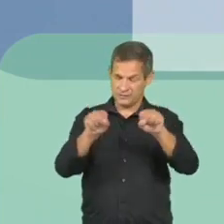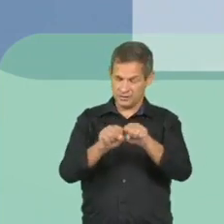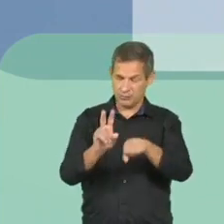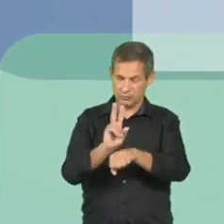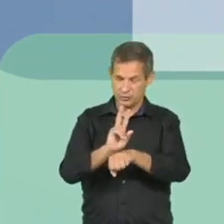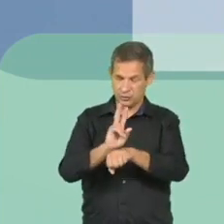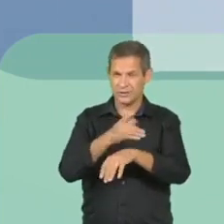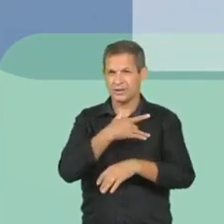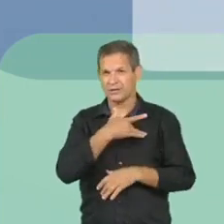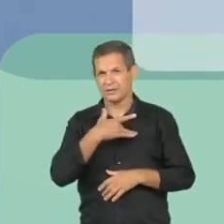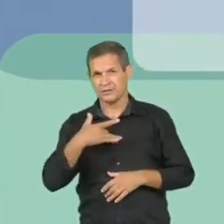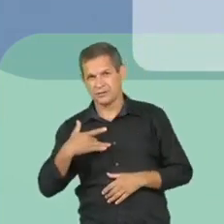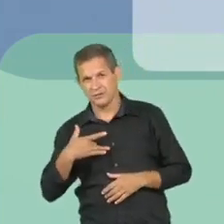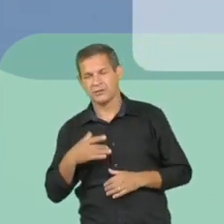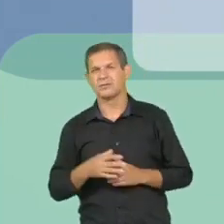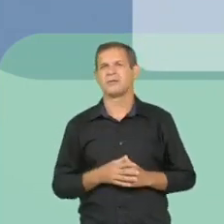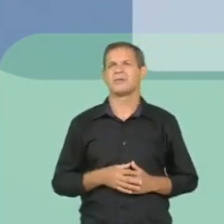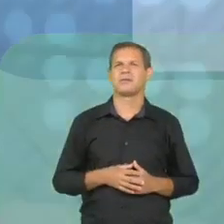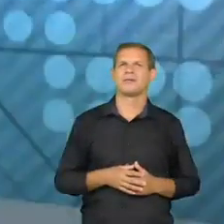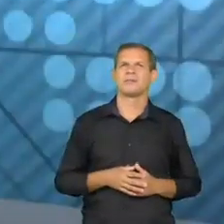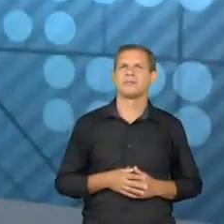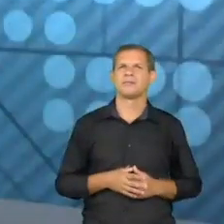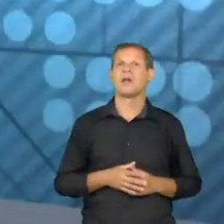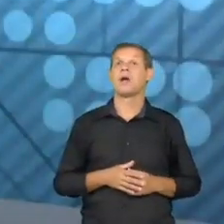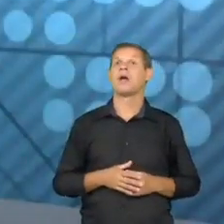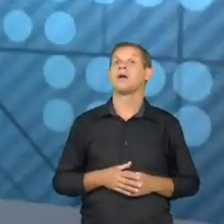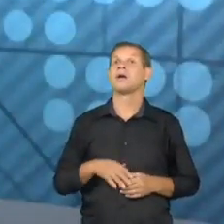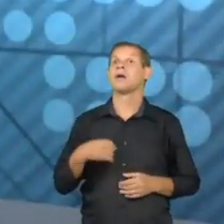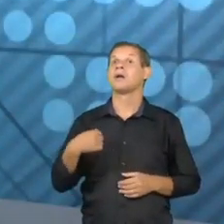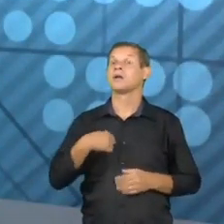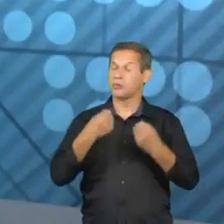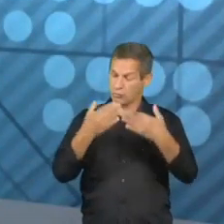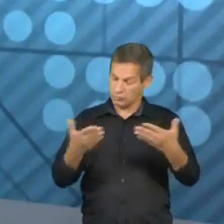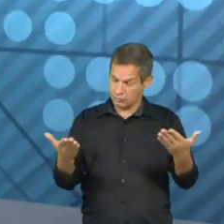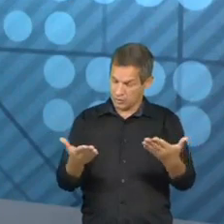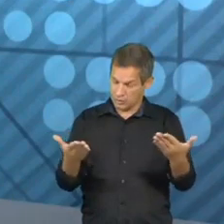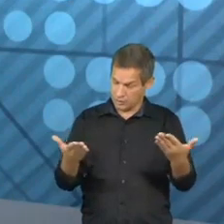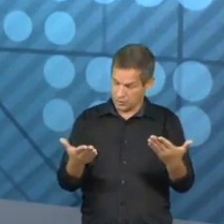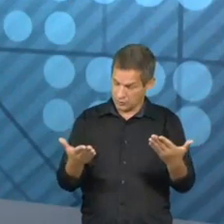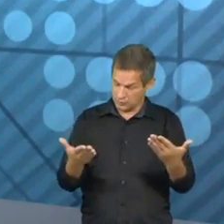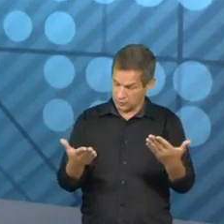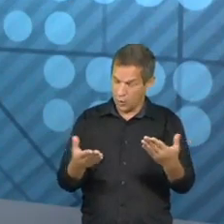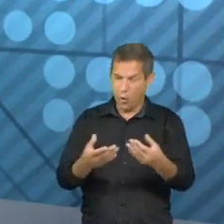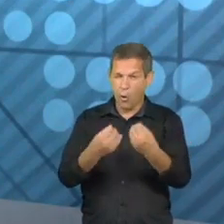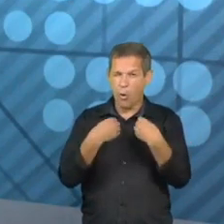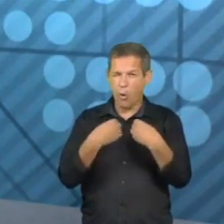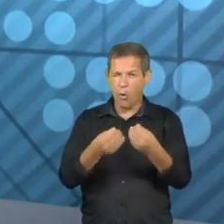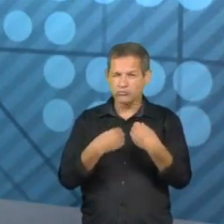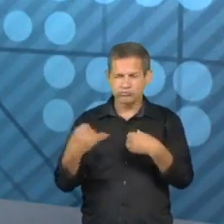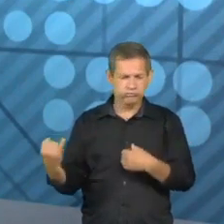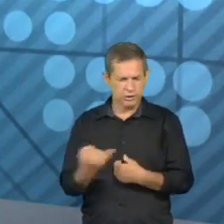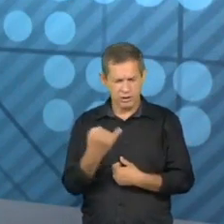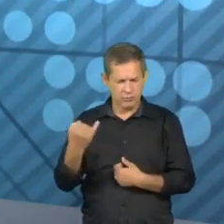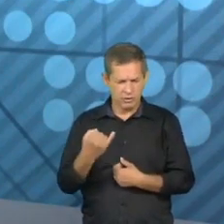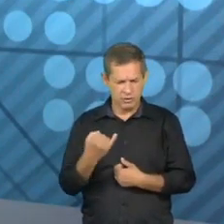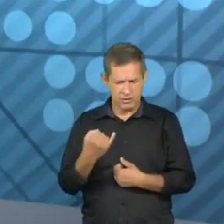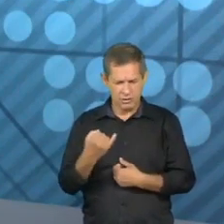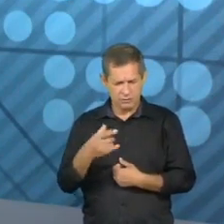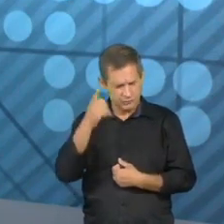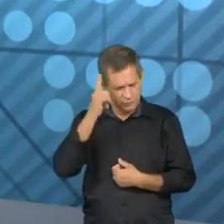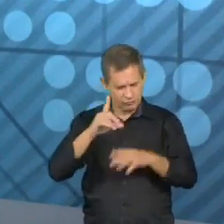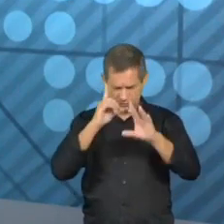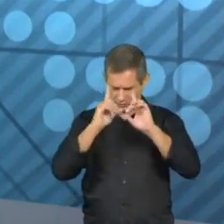Sistemas de vigilância em saúde. Então, é isso que eu vou falar agora. Como a importância de serem